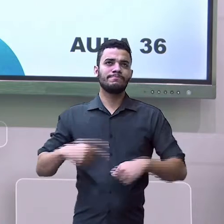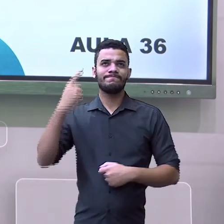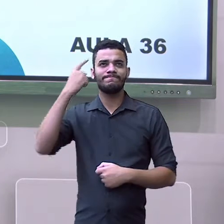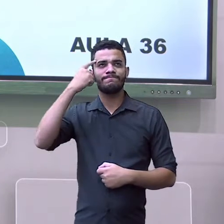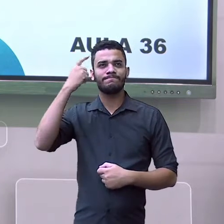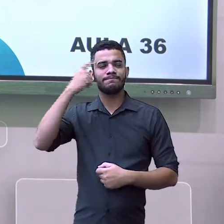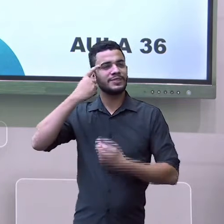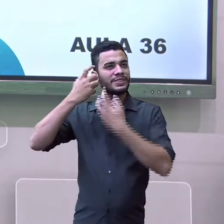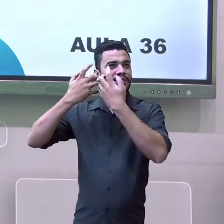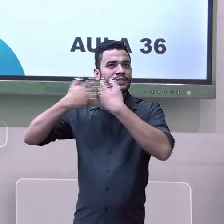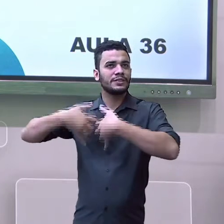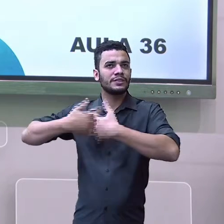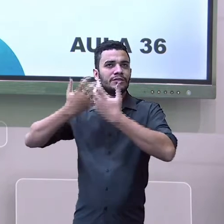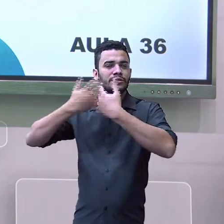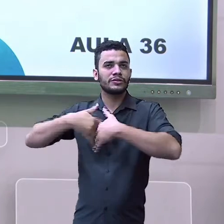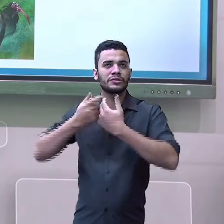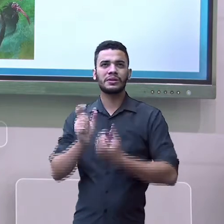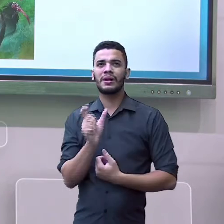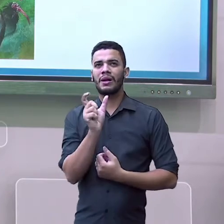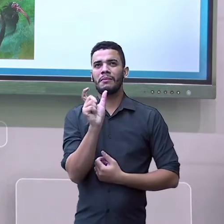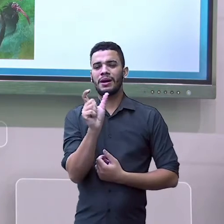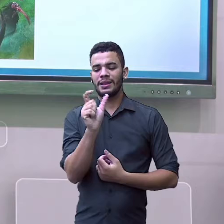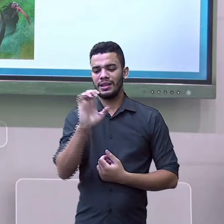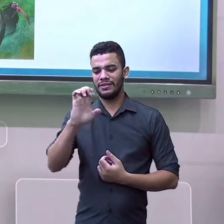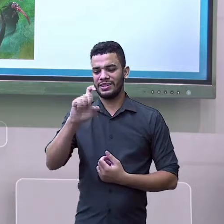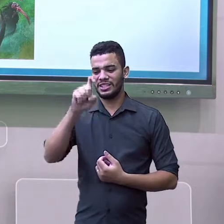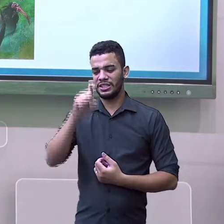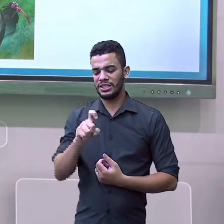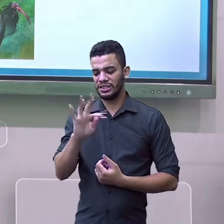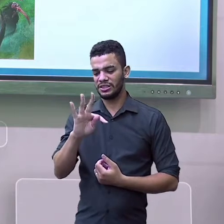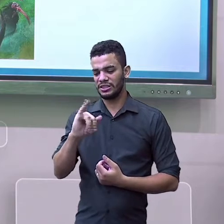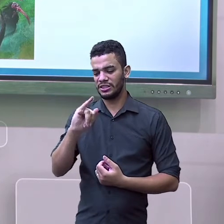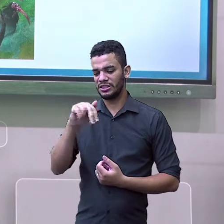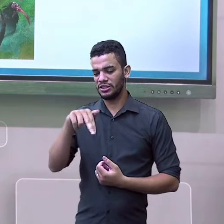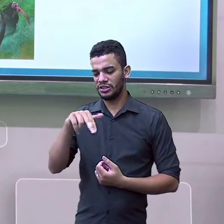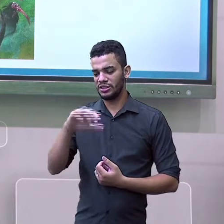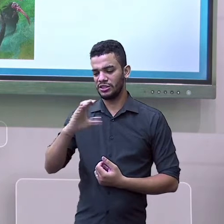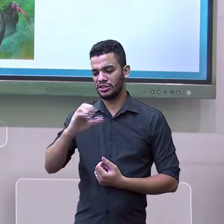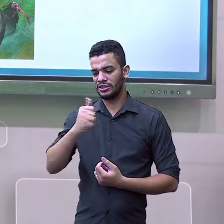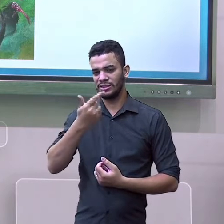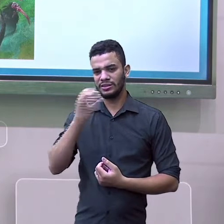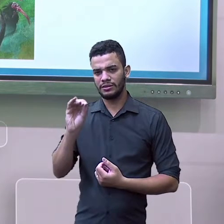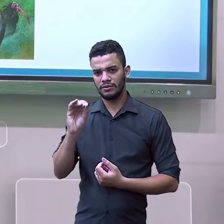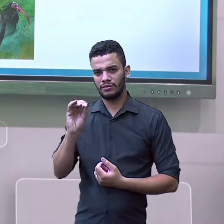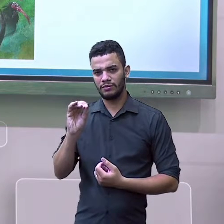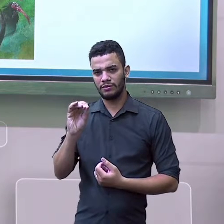termo extinção. Você sabe qual é?